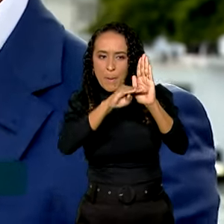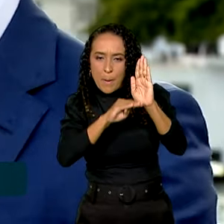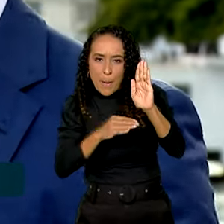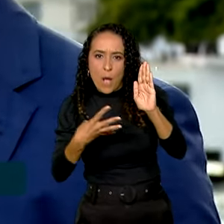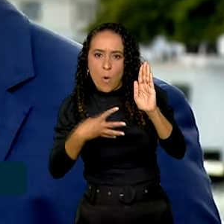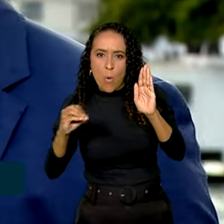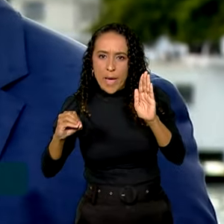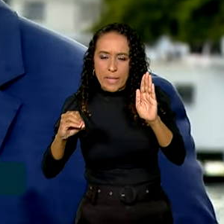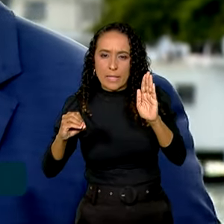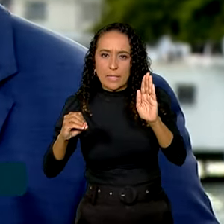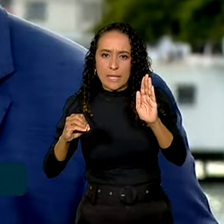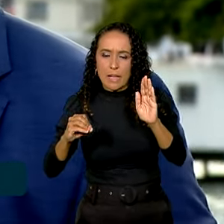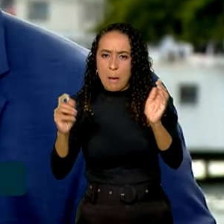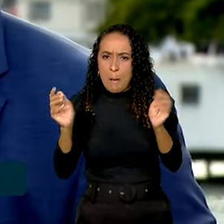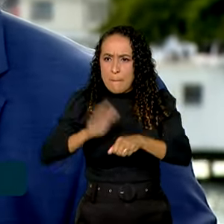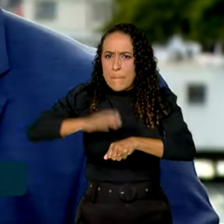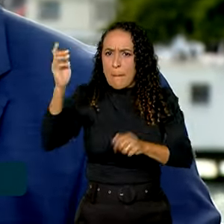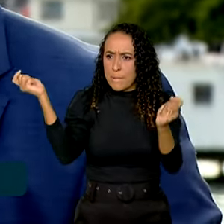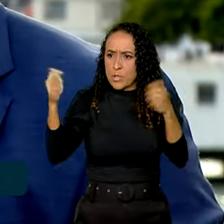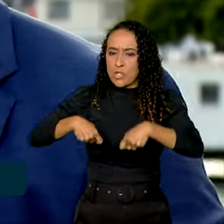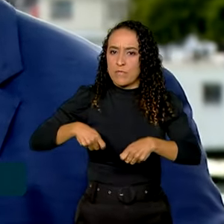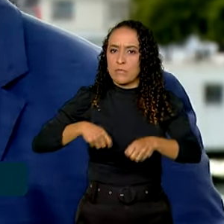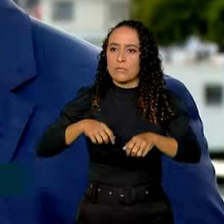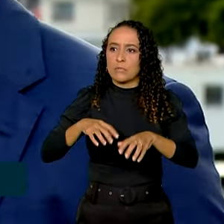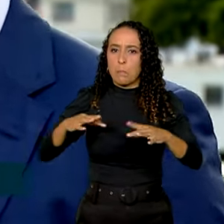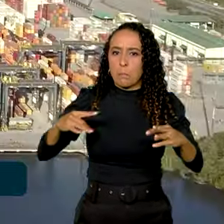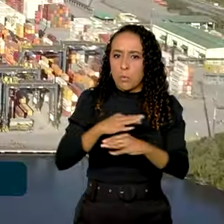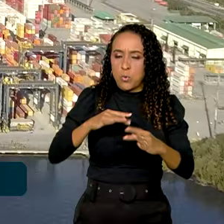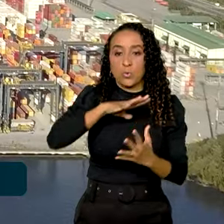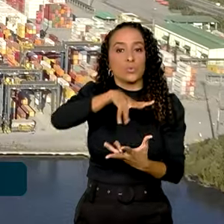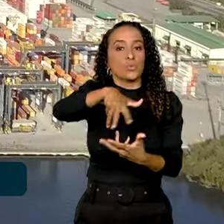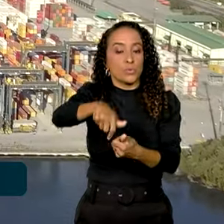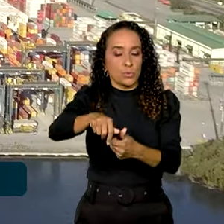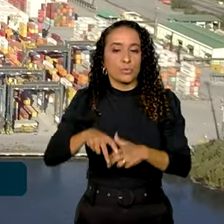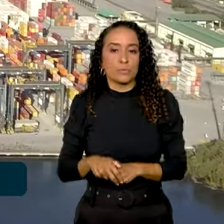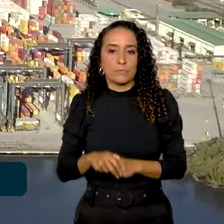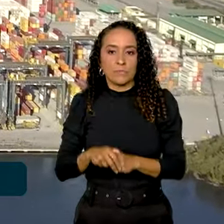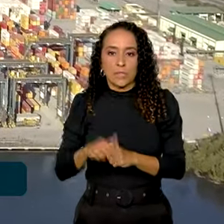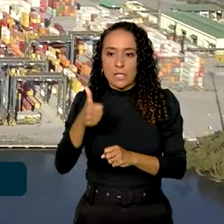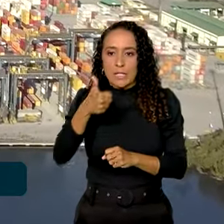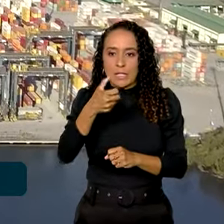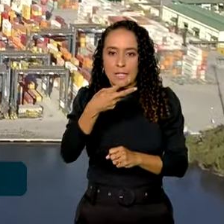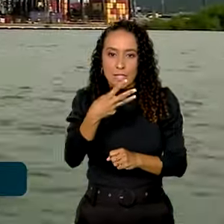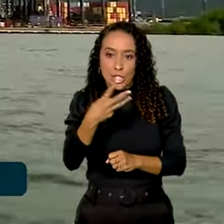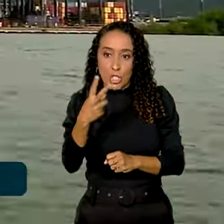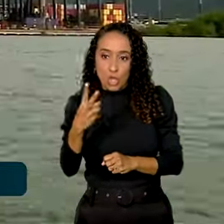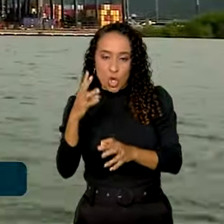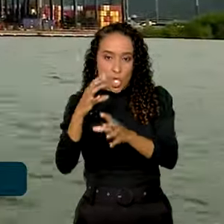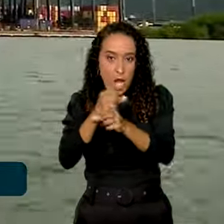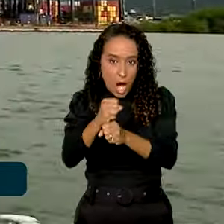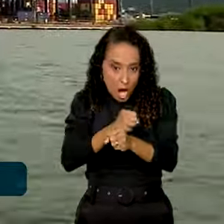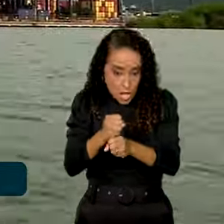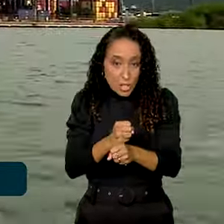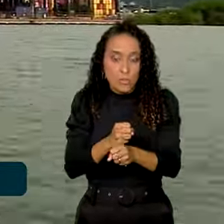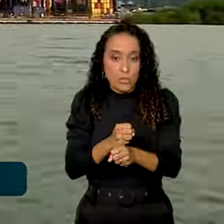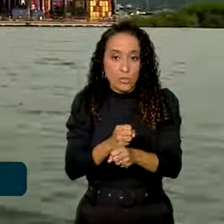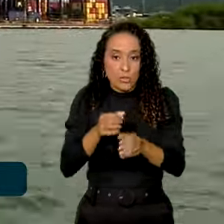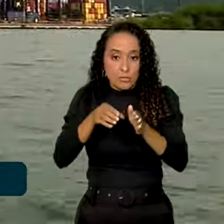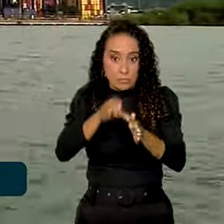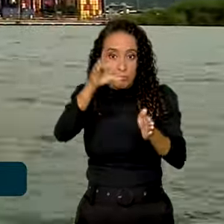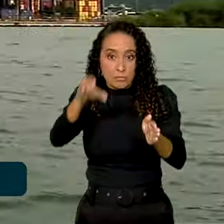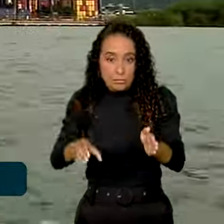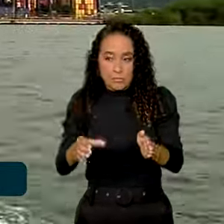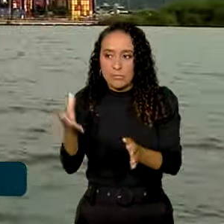com maior capacidade de movimentação de cargas do mundo. Ao completar 132 anos, o Porto de Santos vai receber